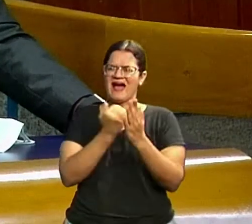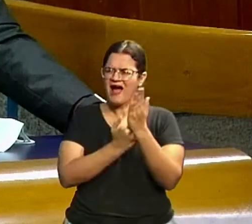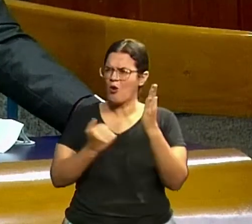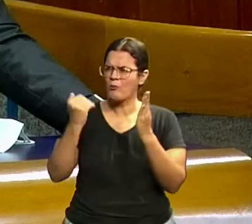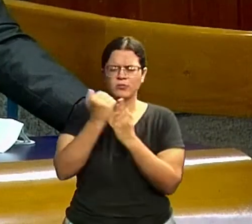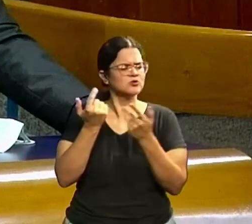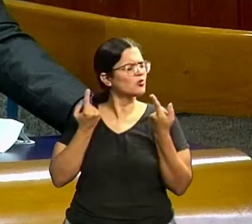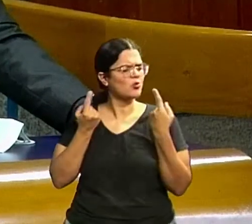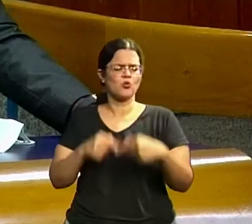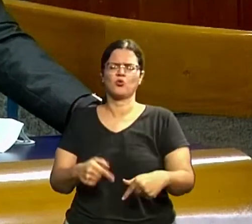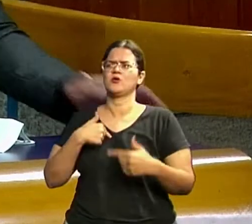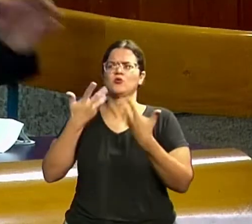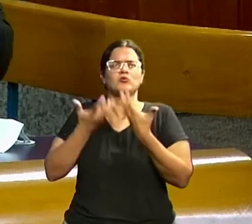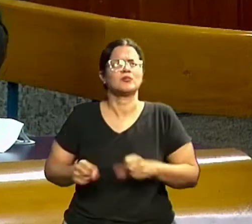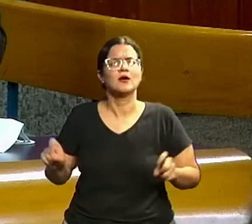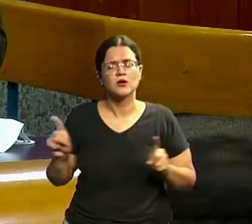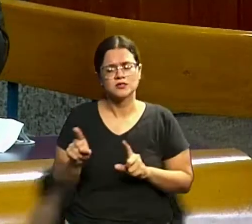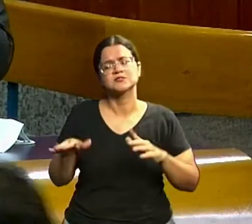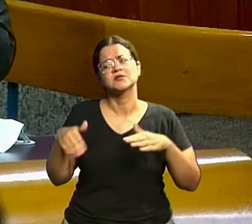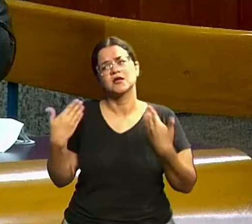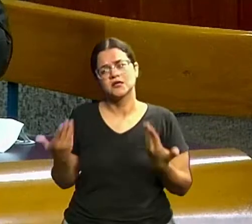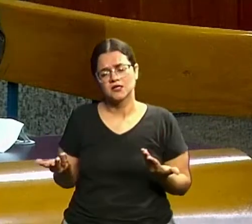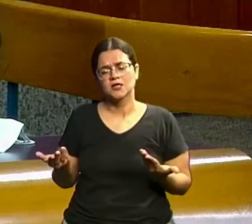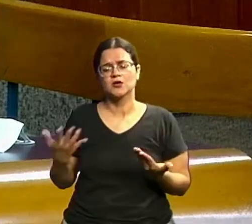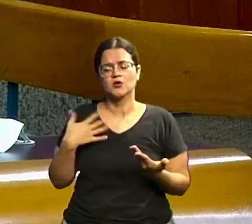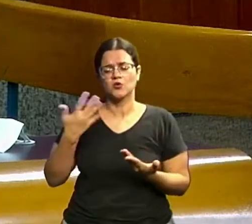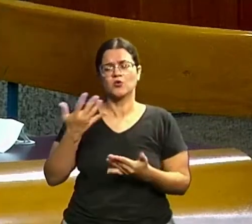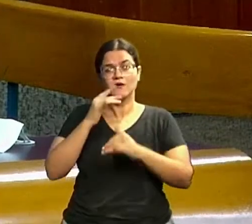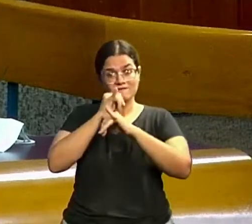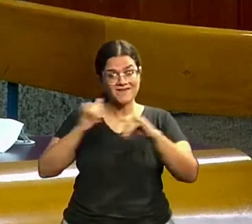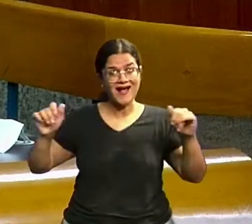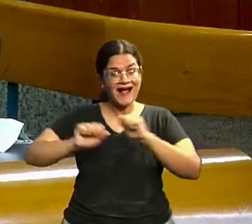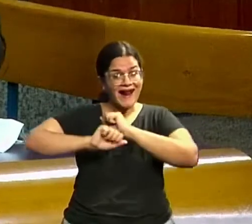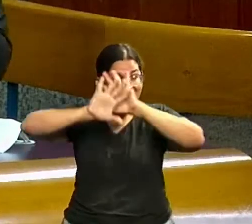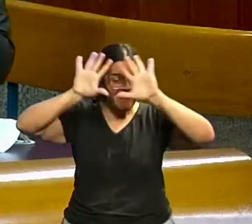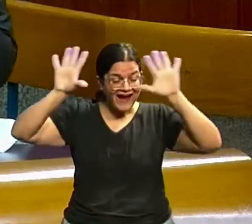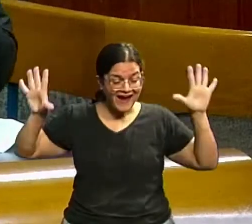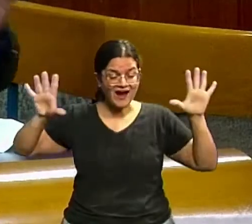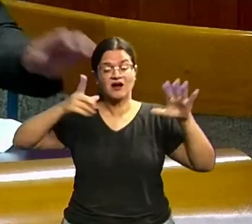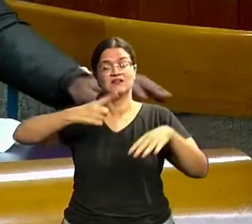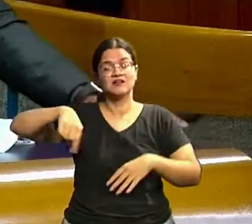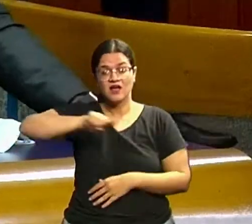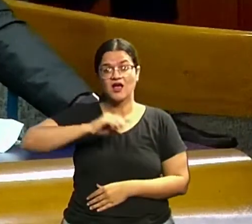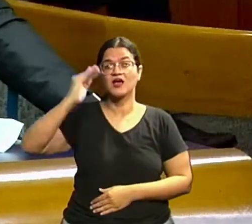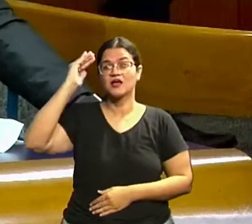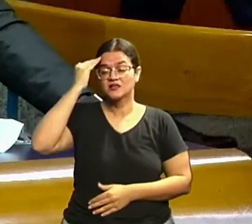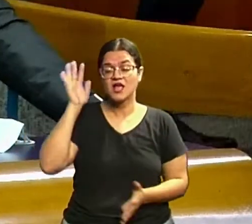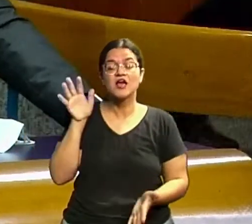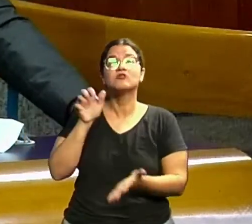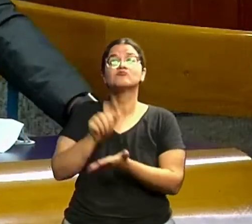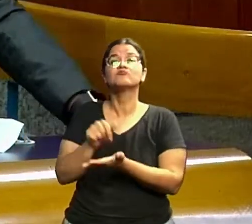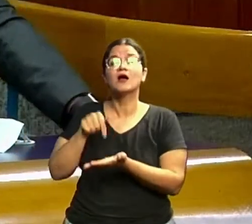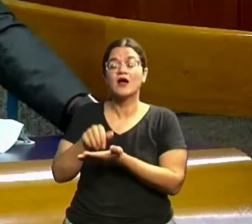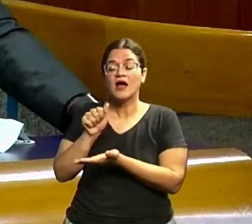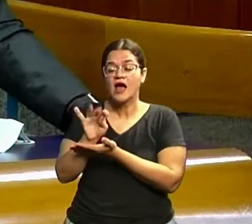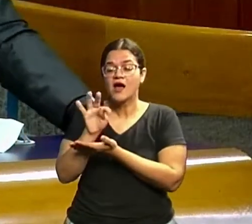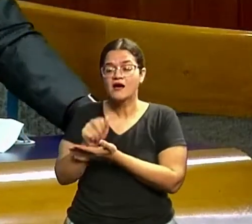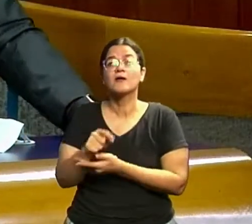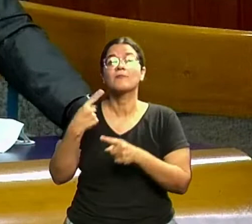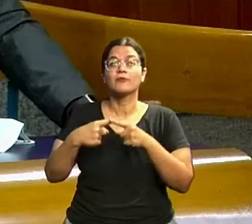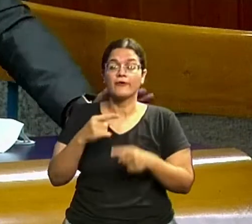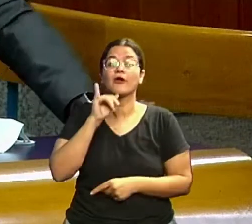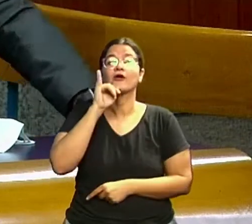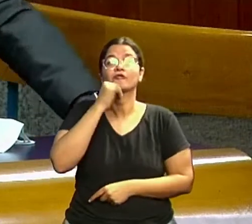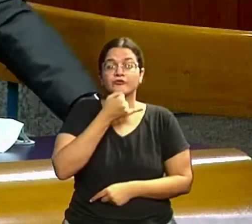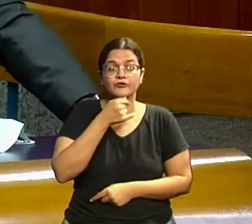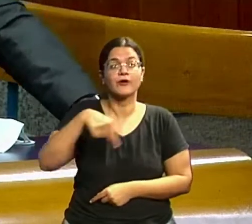ao aumento de IPTU e ITU. Então, eu quero deixar isso muito bem claro aqui, que fique registrado, porque